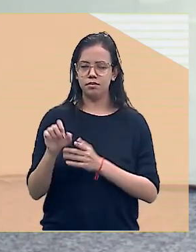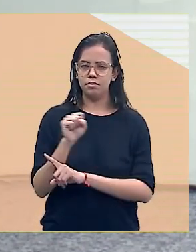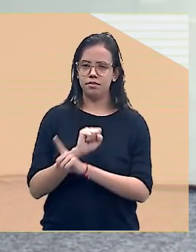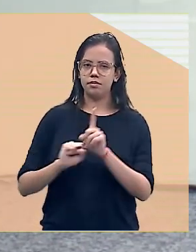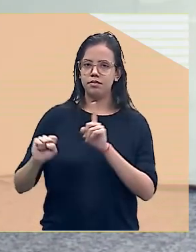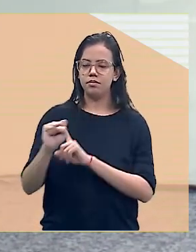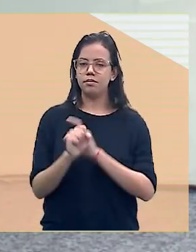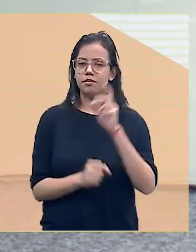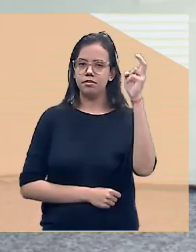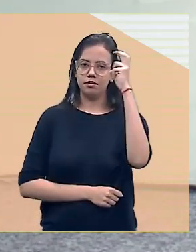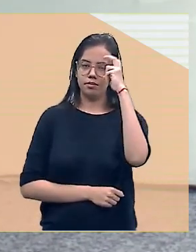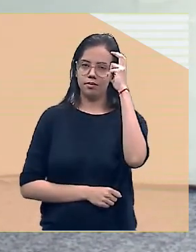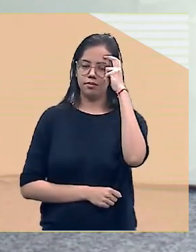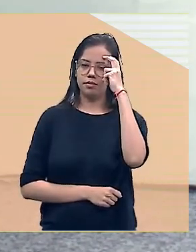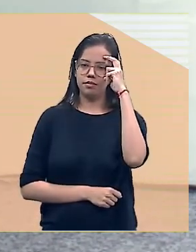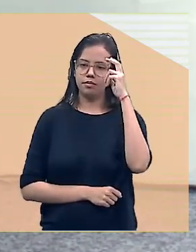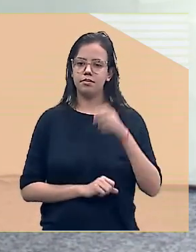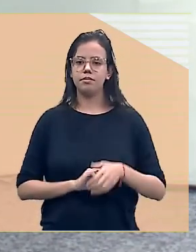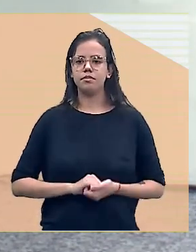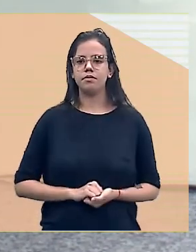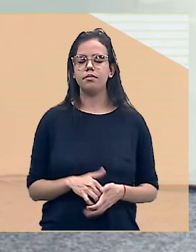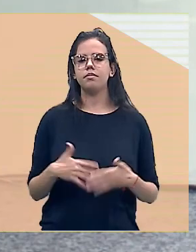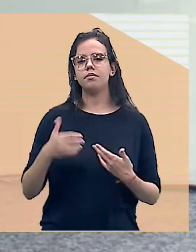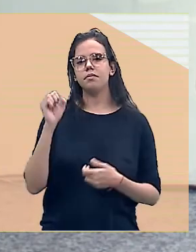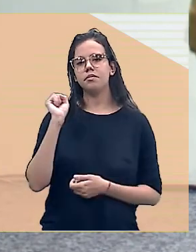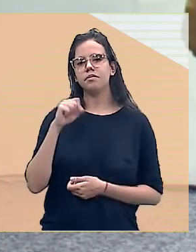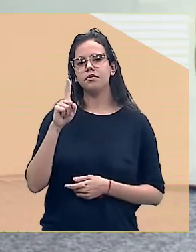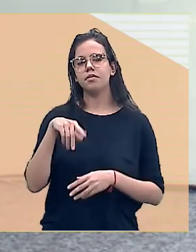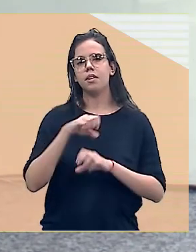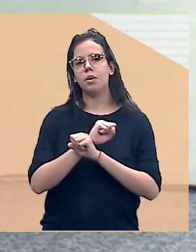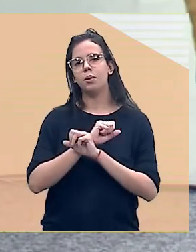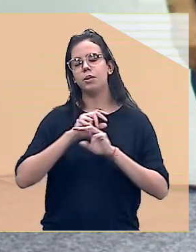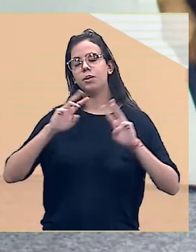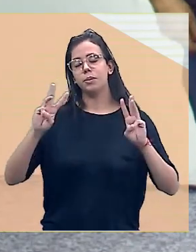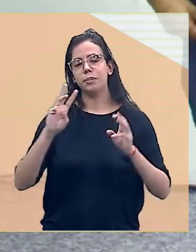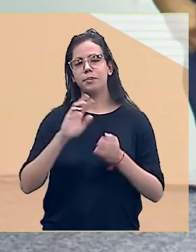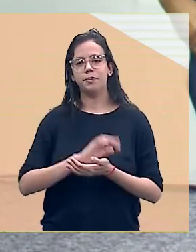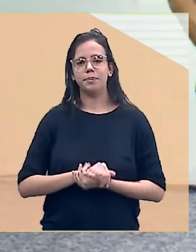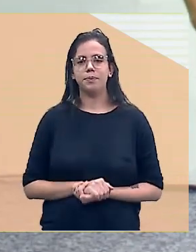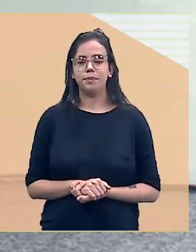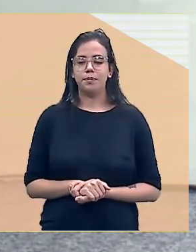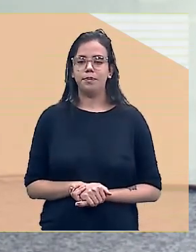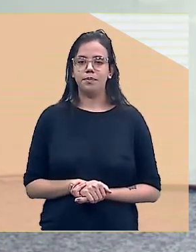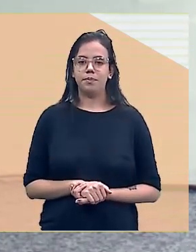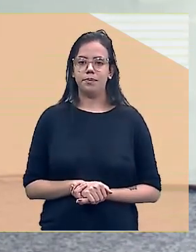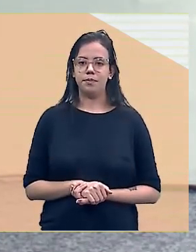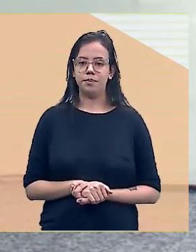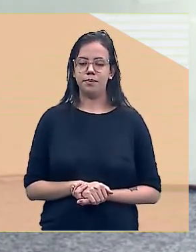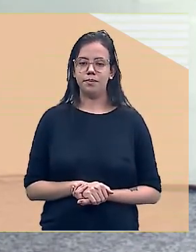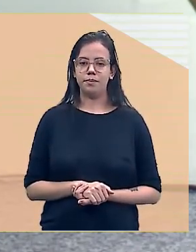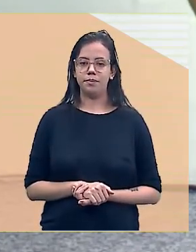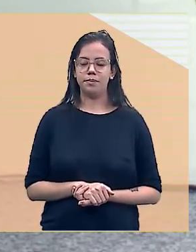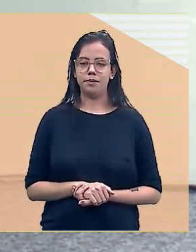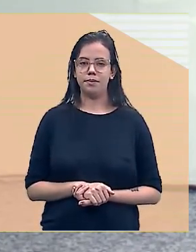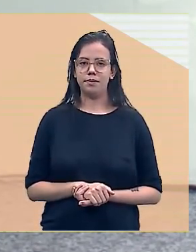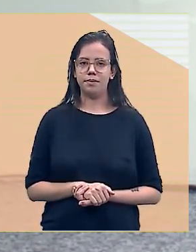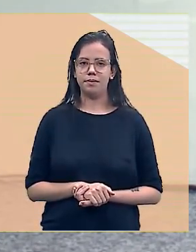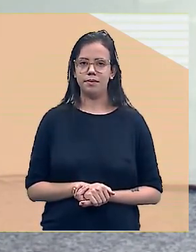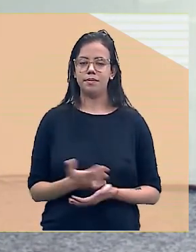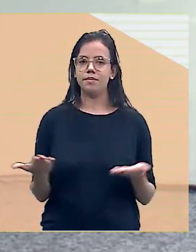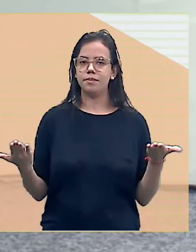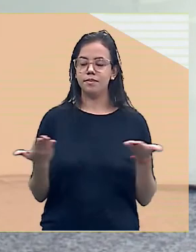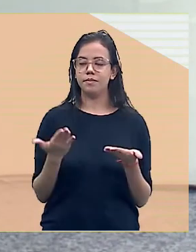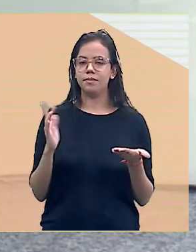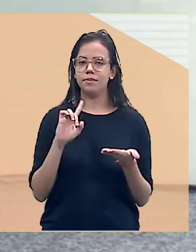sociocultural Aí sim aí é show o que tá certo de bola né então nós estamos aqui realizando